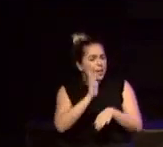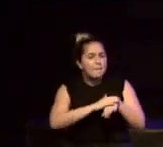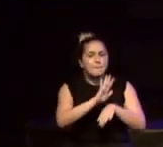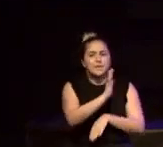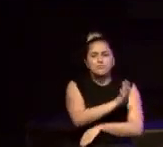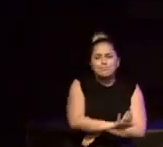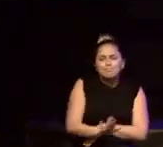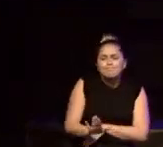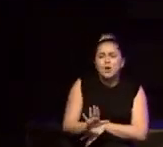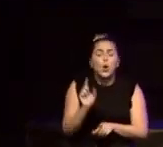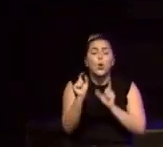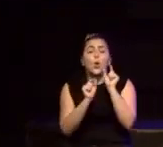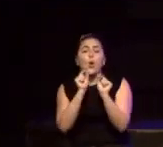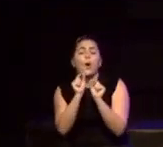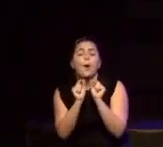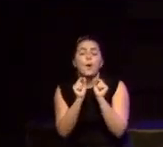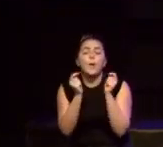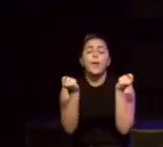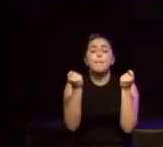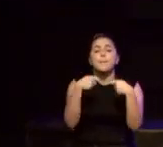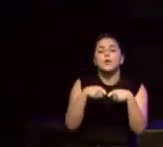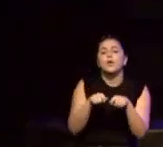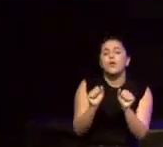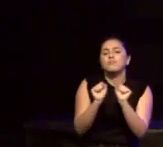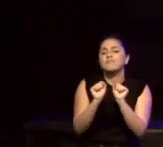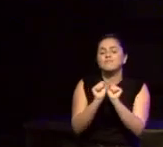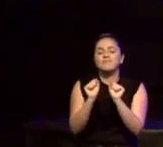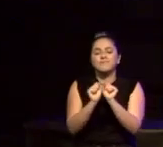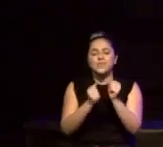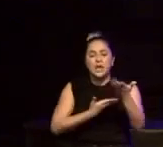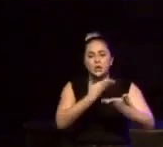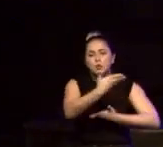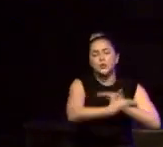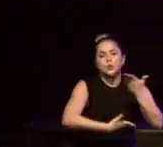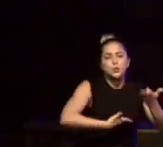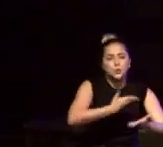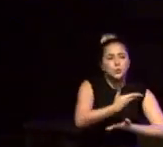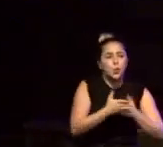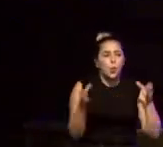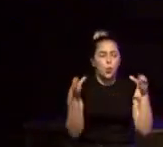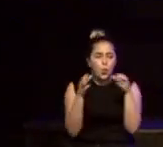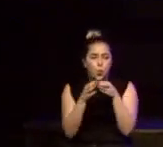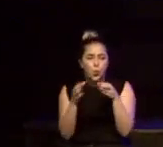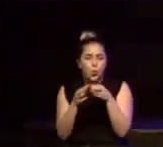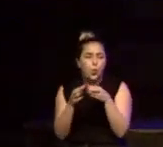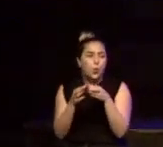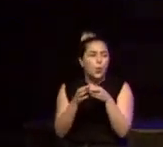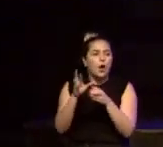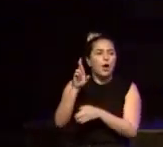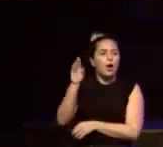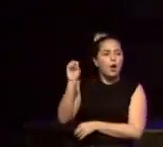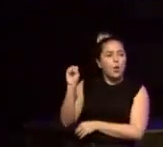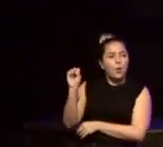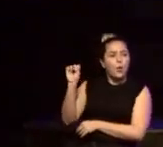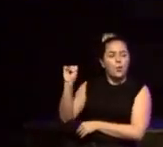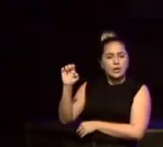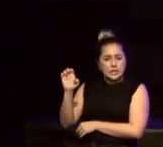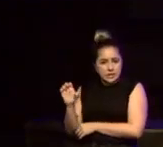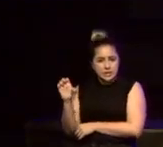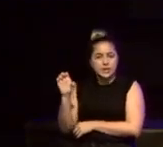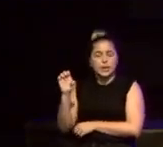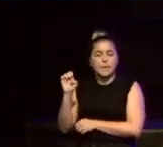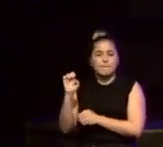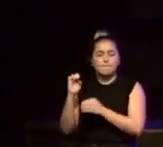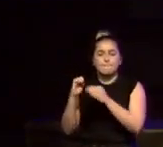que podiam fazer. A equipe de mediação aqui da NV Kids, que é coordenada pela Rose e pelo Ivano, eles montaram uma